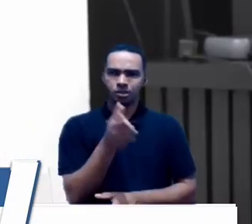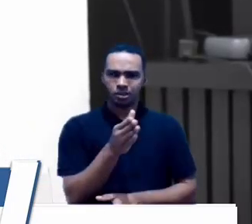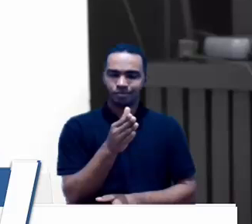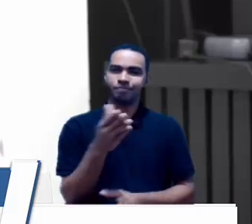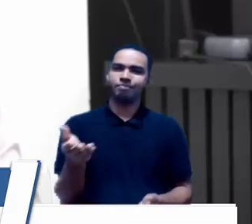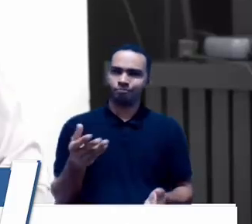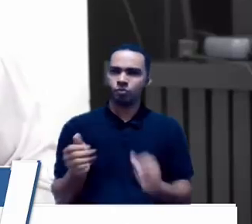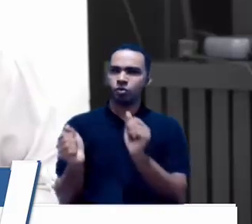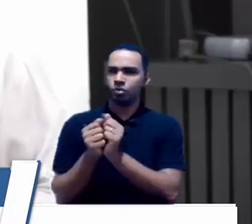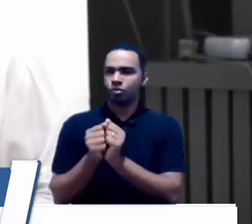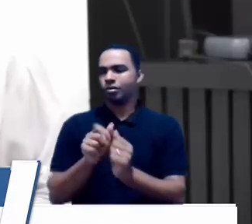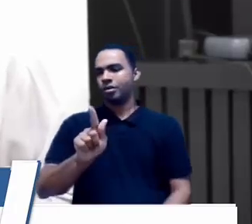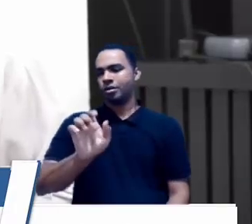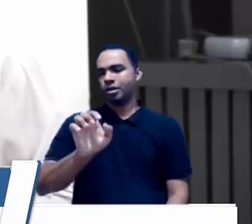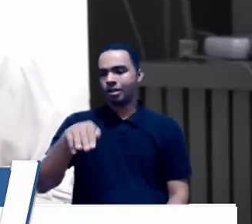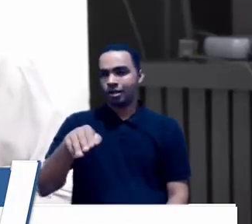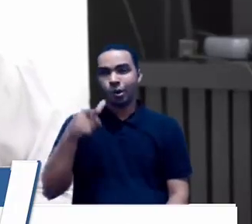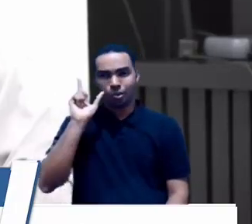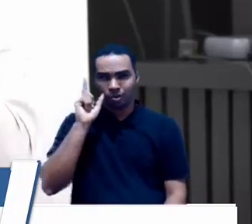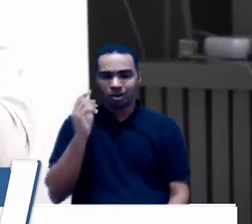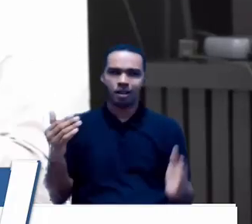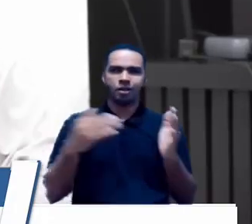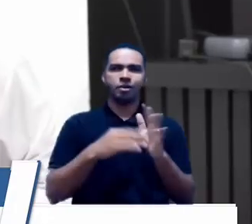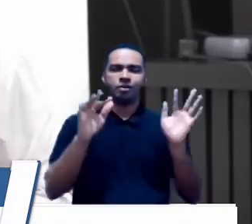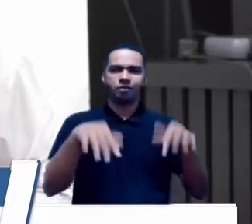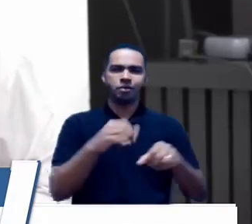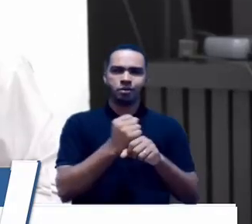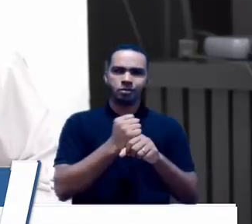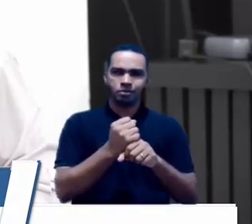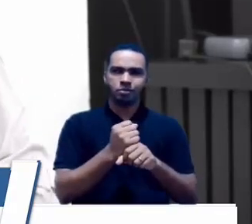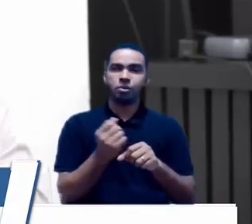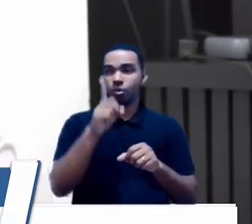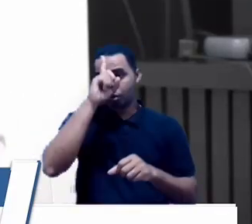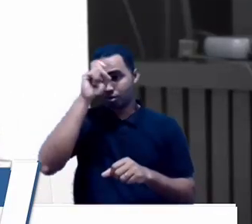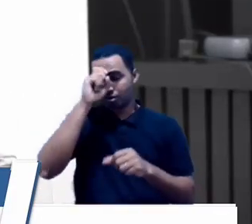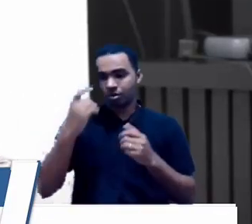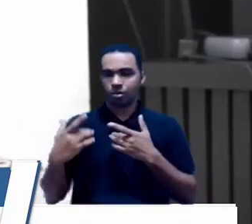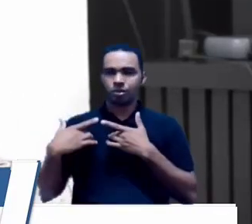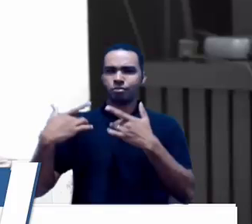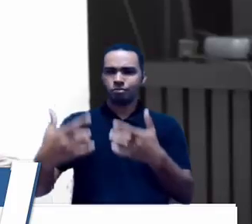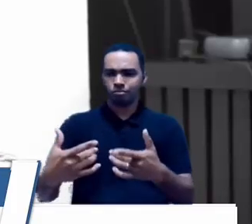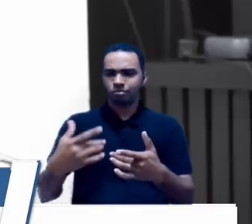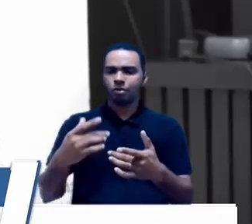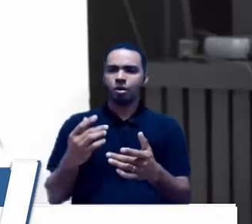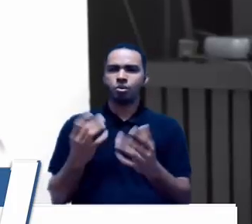final do ano, o Hospital da Caridade vai estar funcionando, né? É uma luta que nós vem batalhando aí